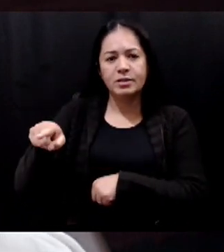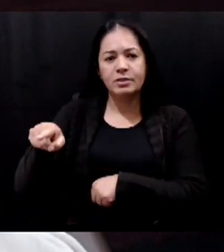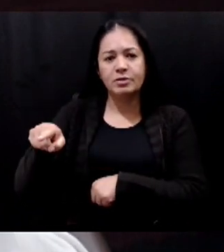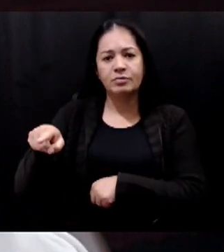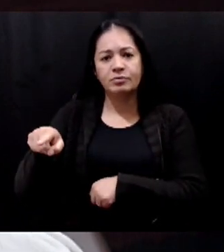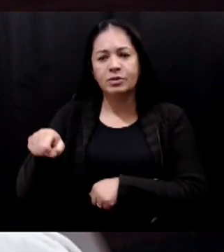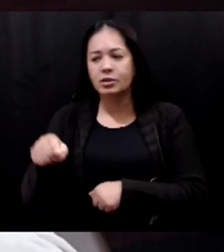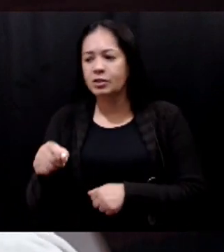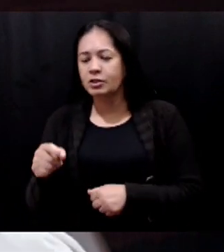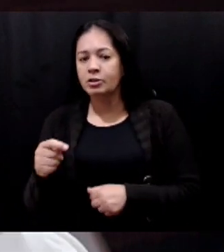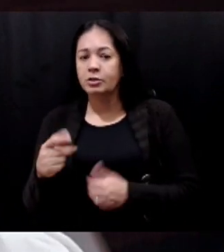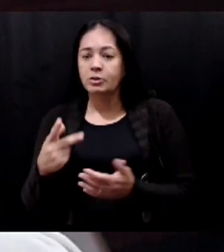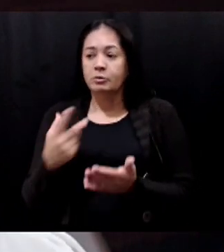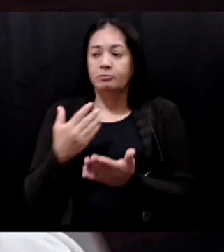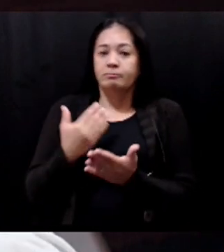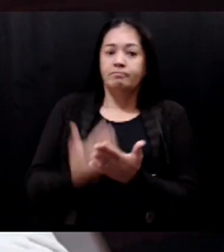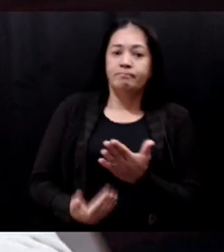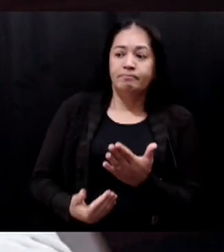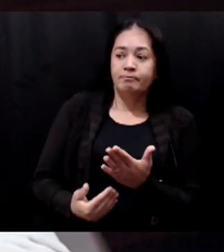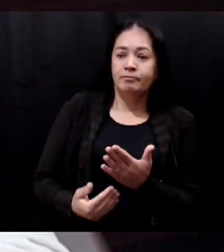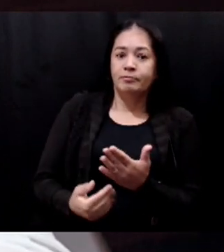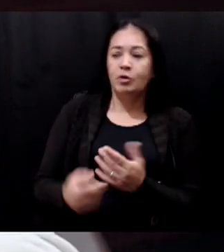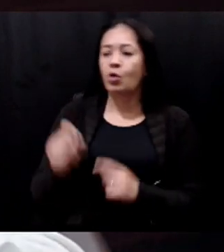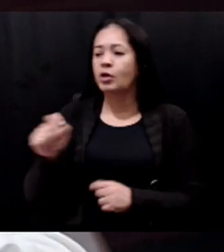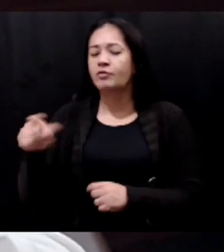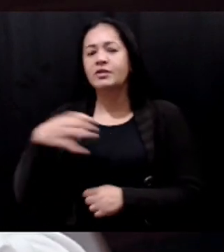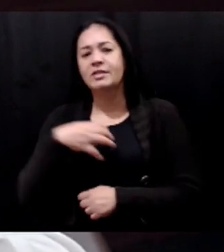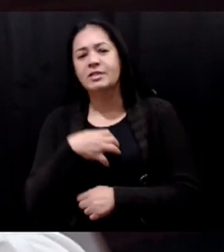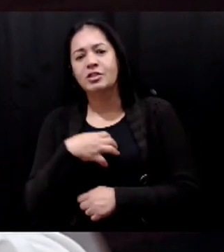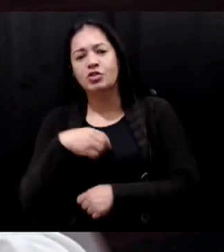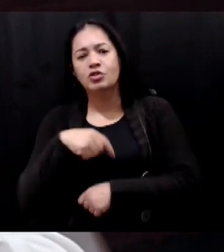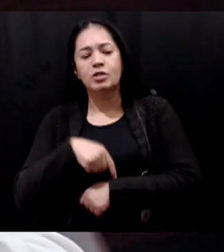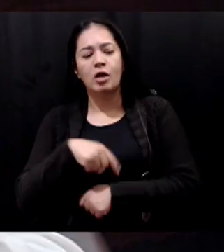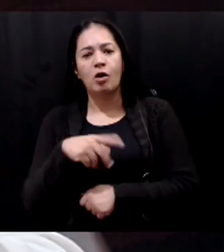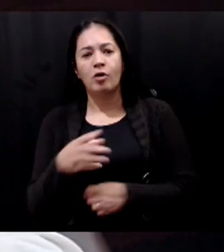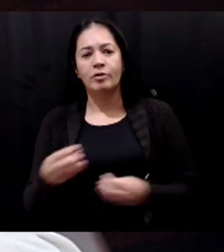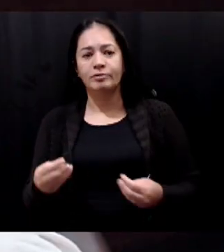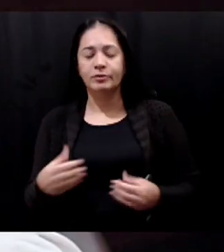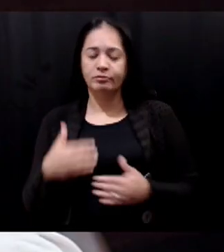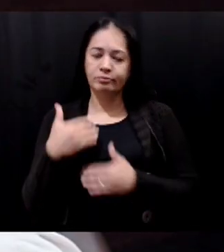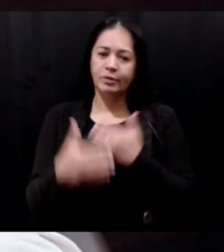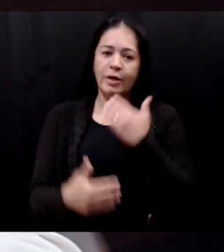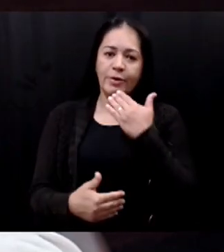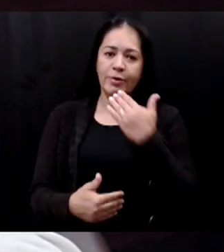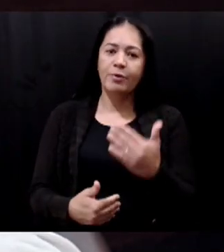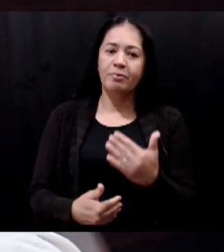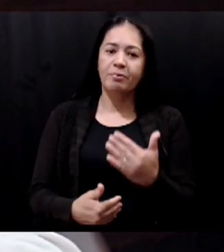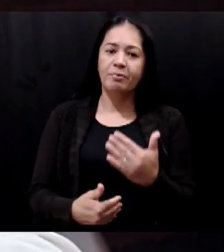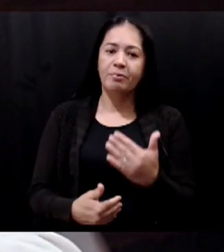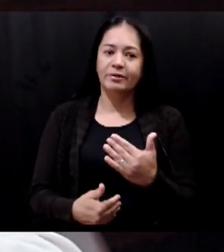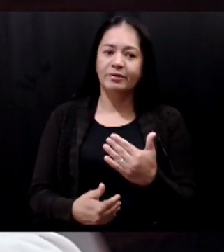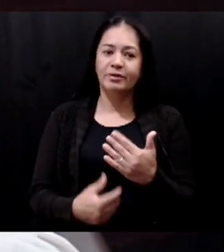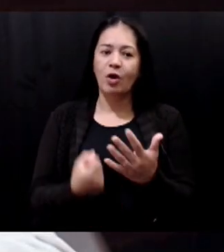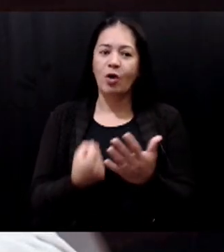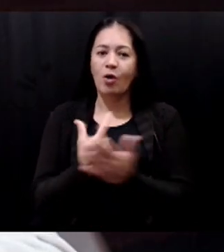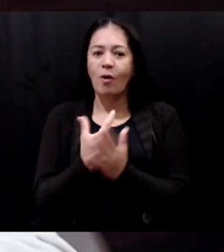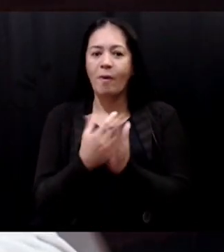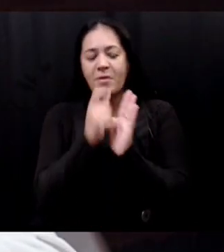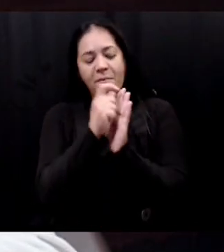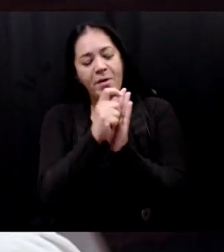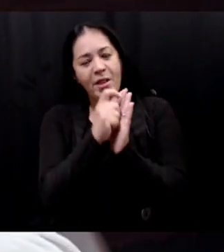gatilho que despertou em você, o que você sentiu naquele momento. E eu sempre peço para os meus pacientes comprarem um bloquinho de notas, uma